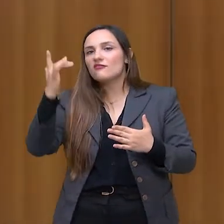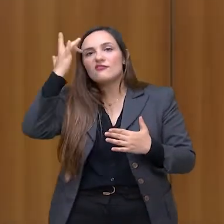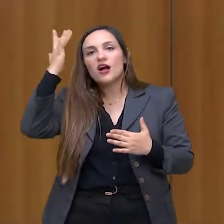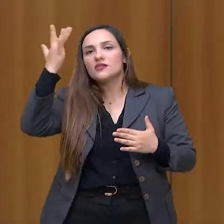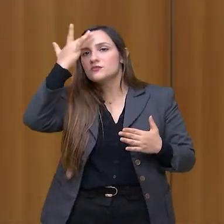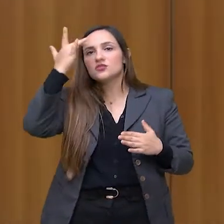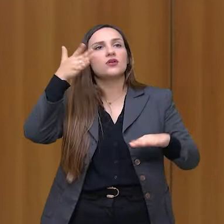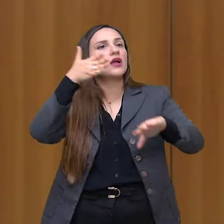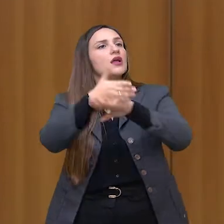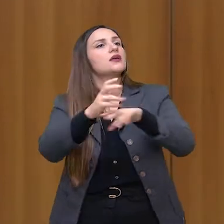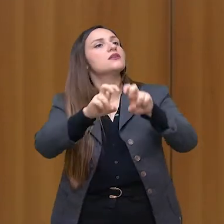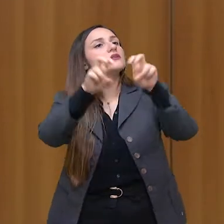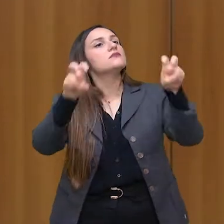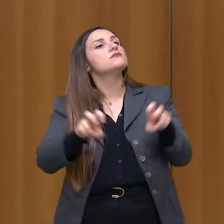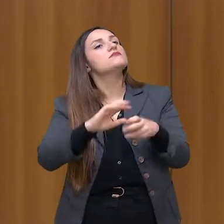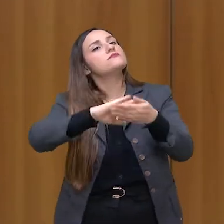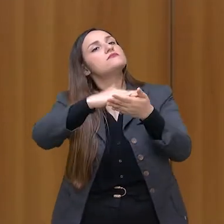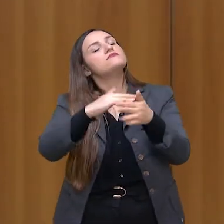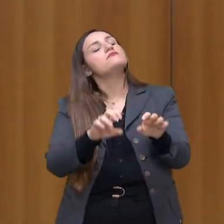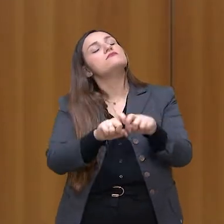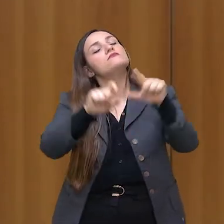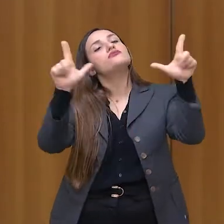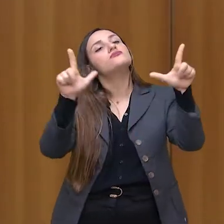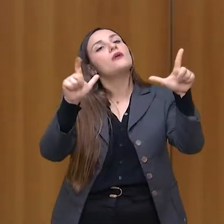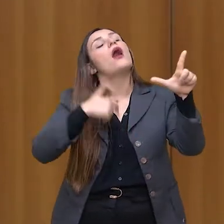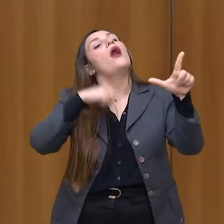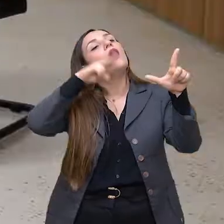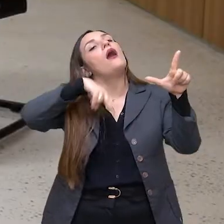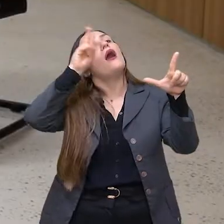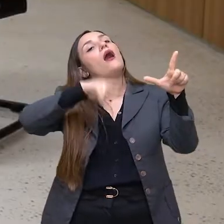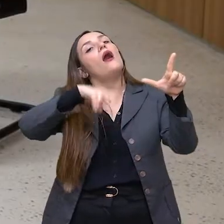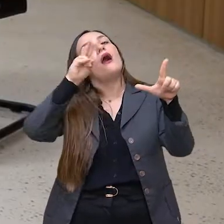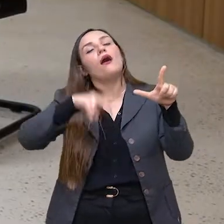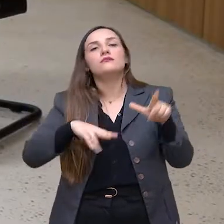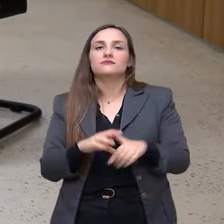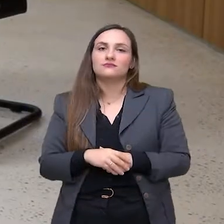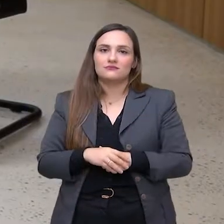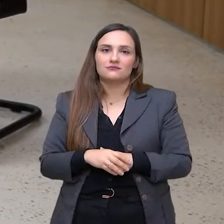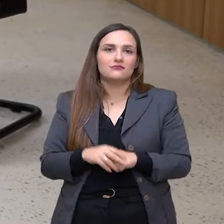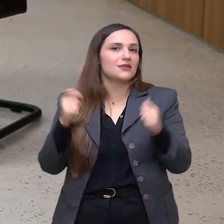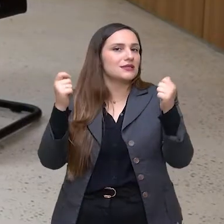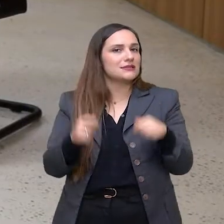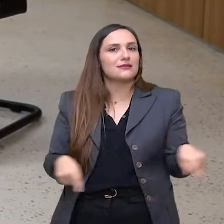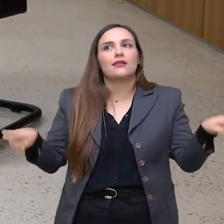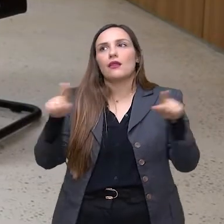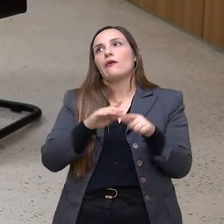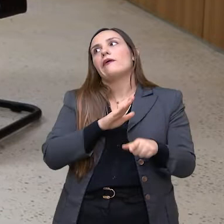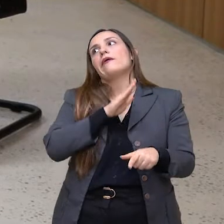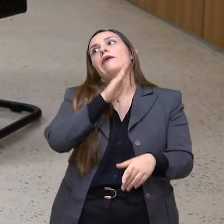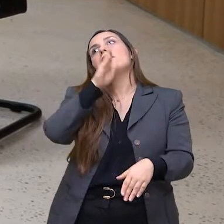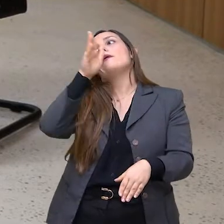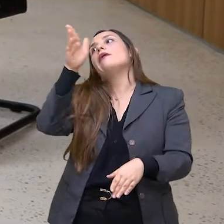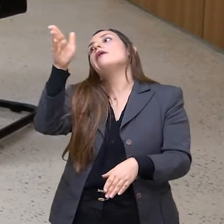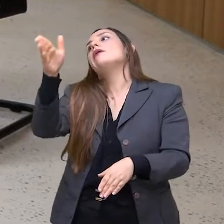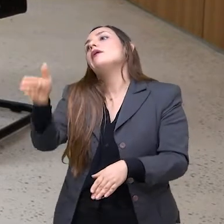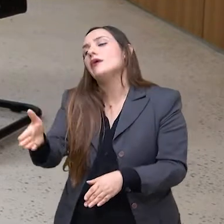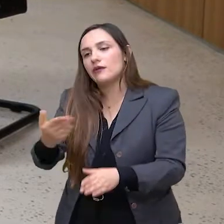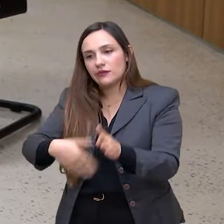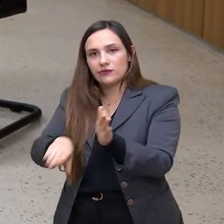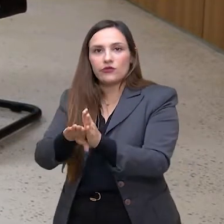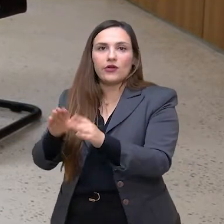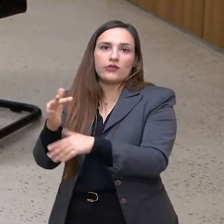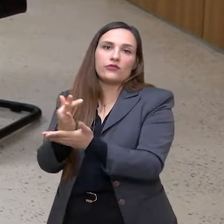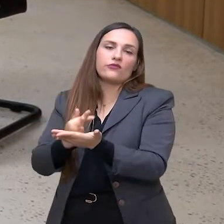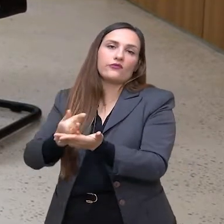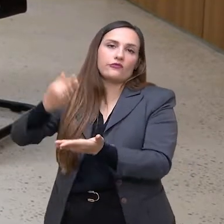esse processo para as partes em qualquer local que elas estejam. Se elas não precisam se deslocar ao fórum, nós